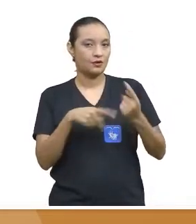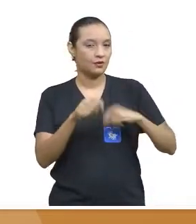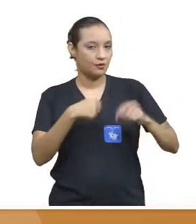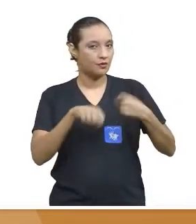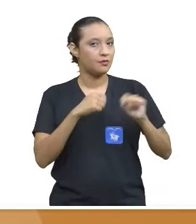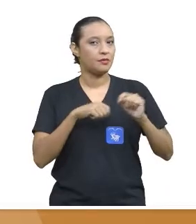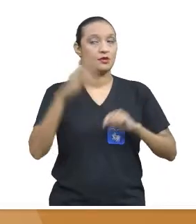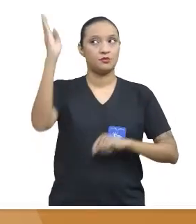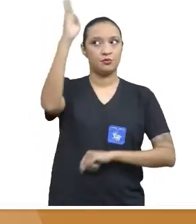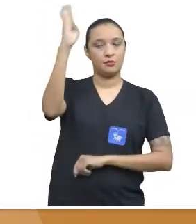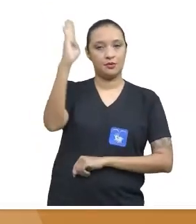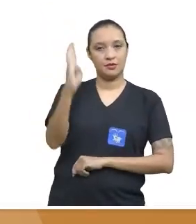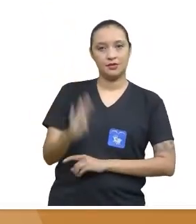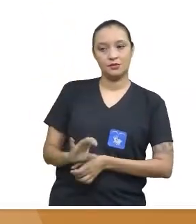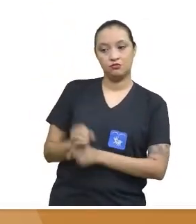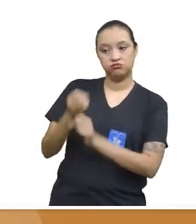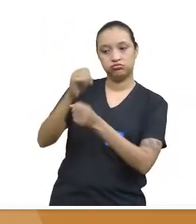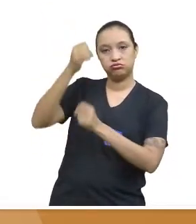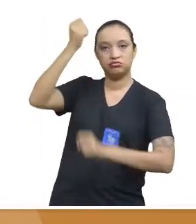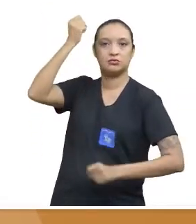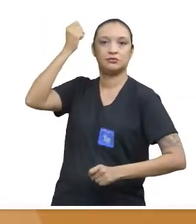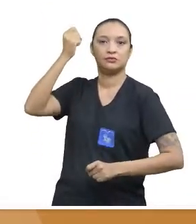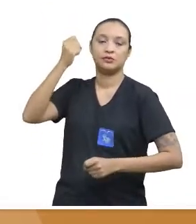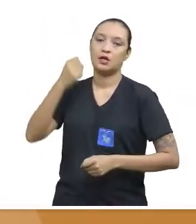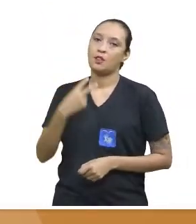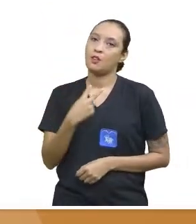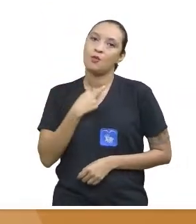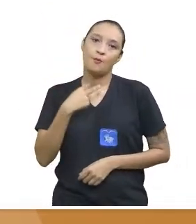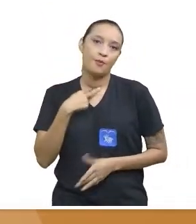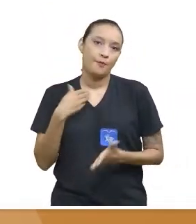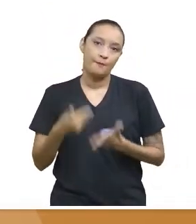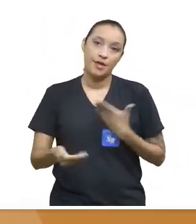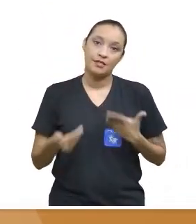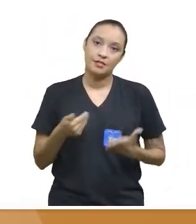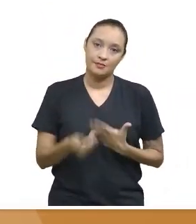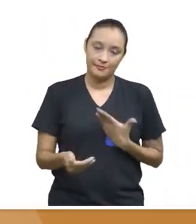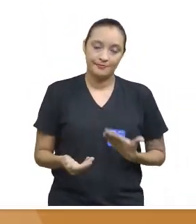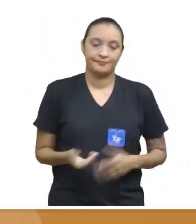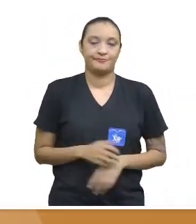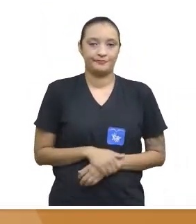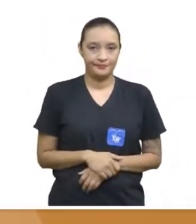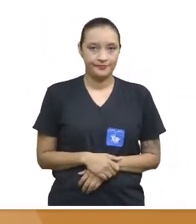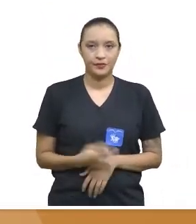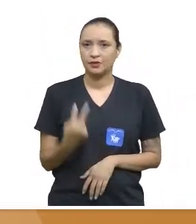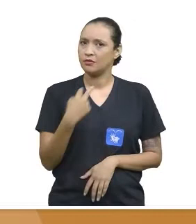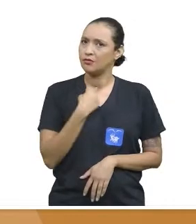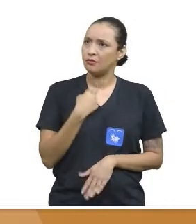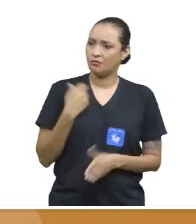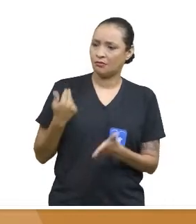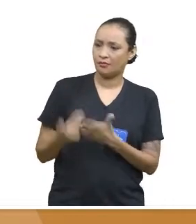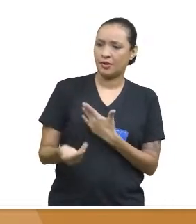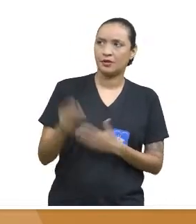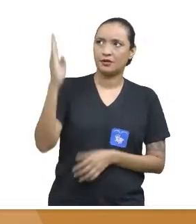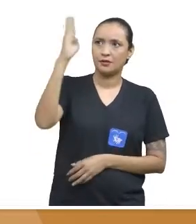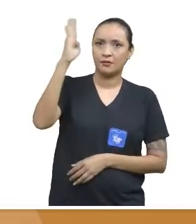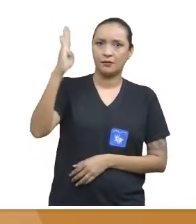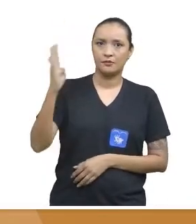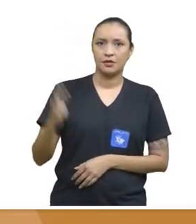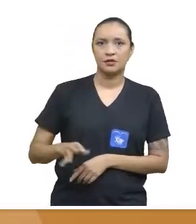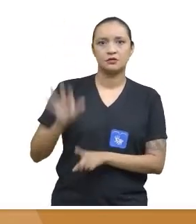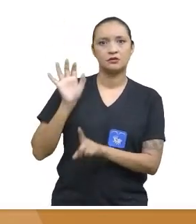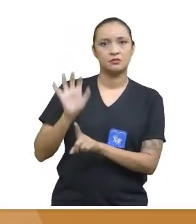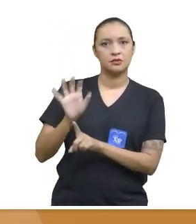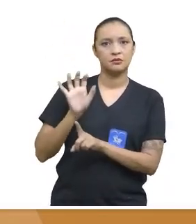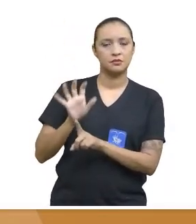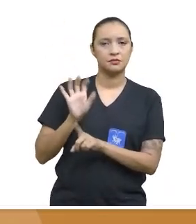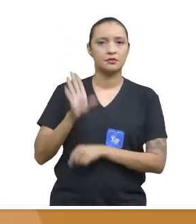terrenão, né? Então nós não podemos perder esse território. Nós não podemos perder o Brasil como área de influência